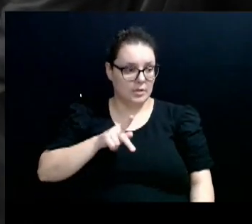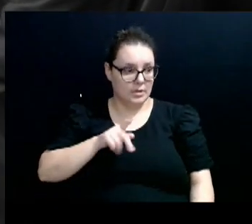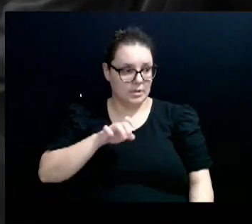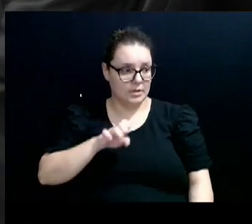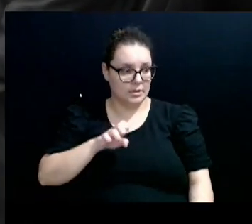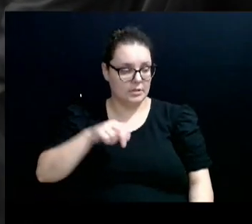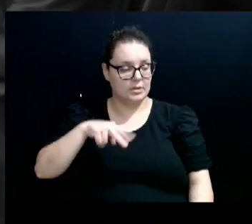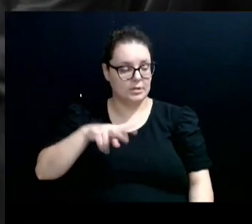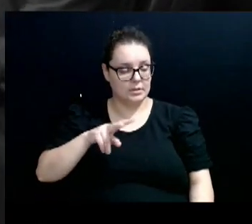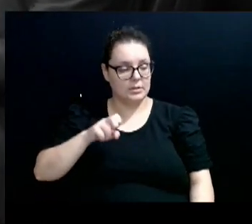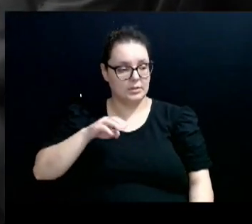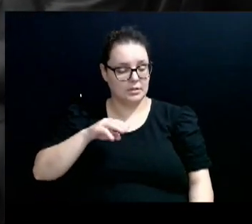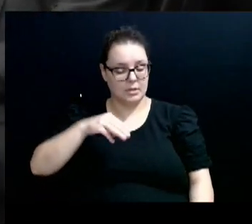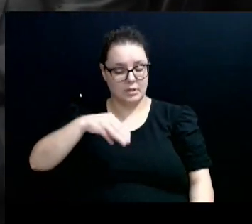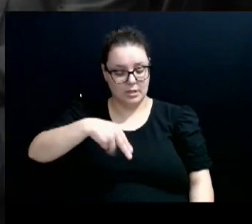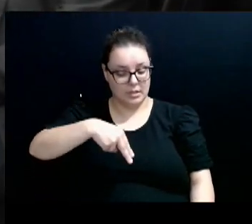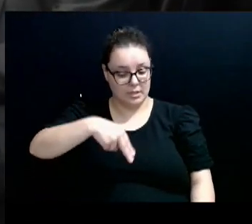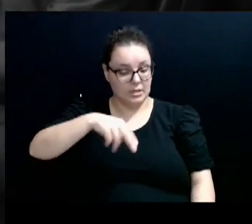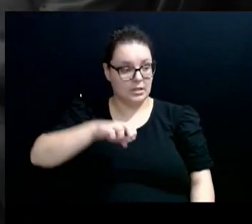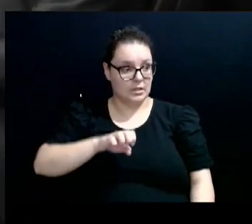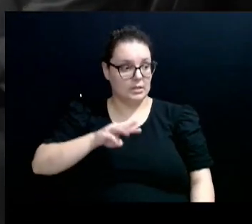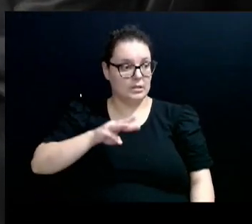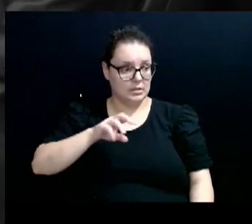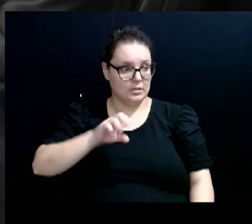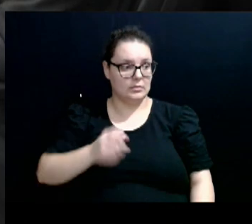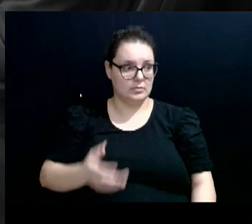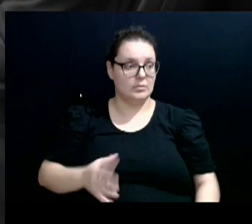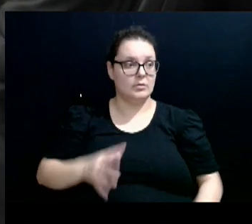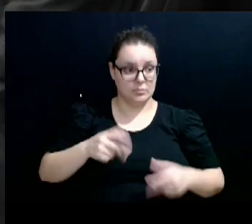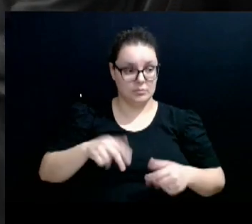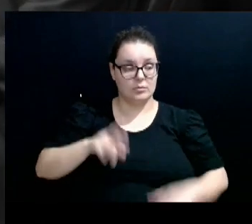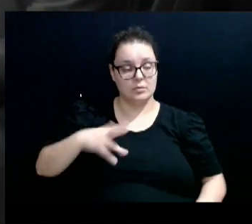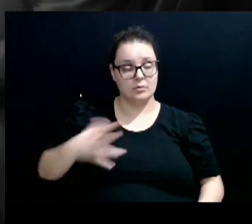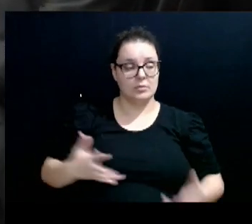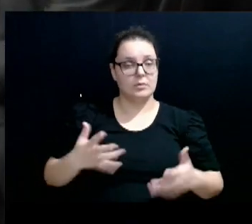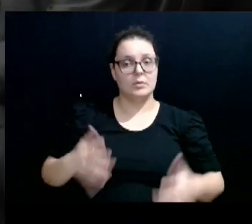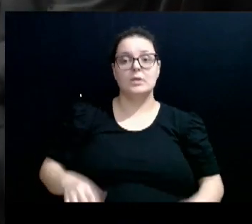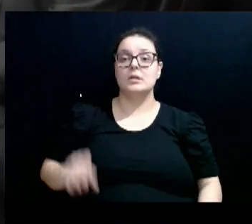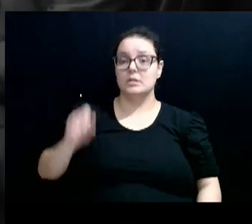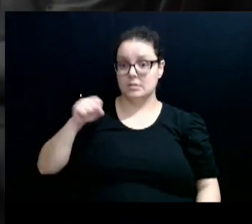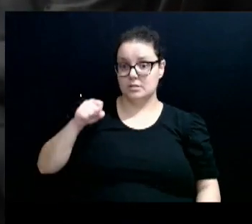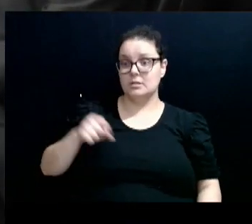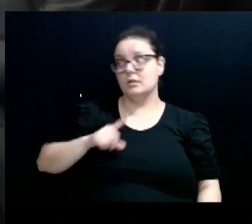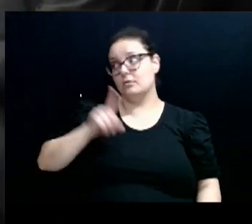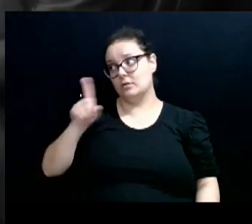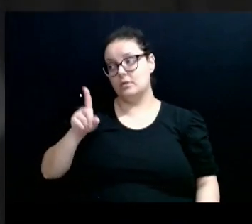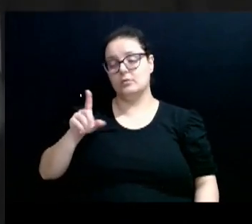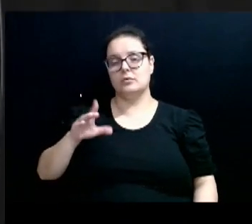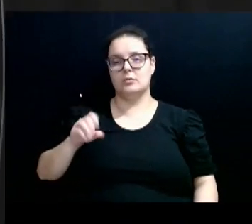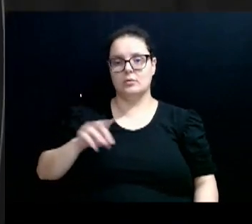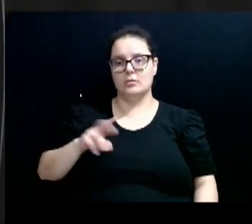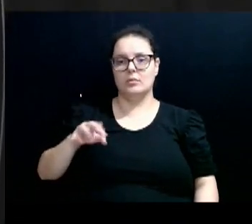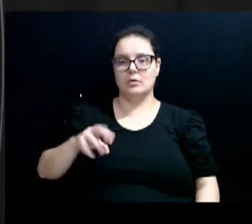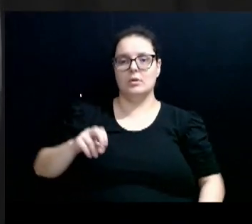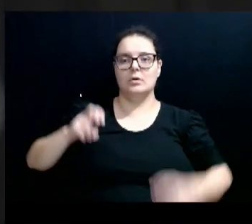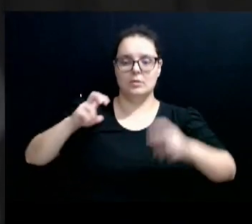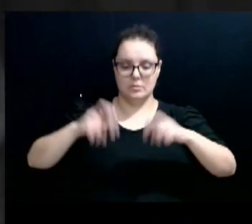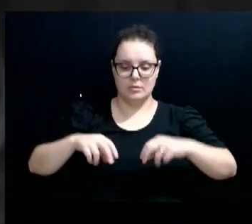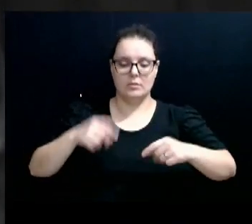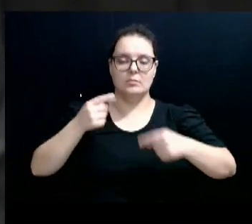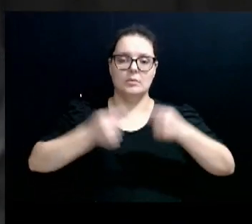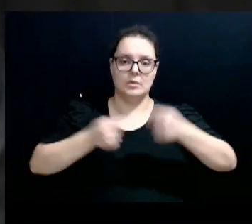que o motivou a fazer esse projeto? Sim, sem dúvida. Eu fui visitar o nosso jornal, que é o Correio, sentei com eles para discutir esse